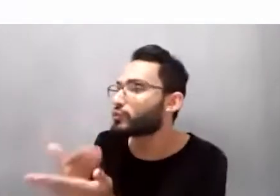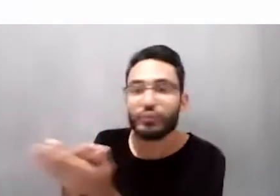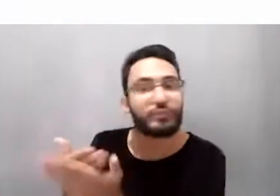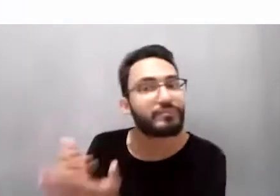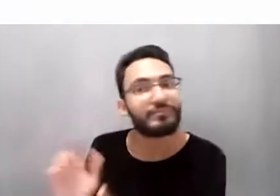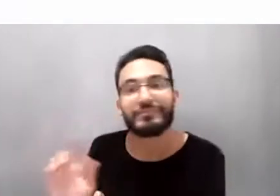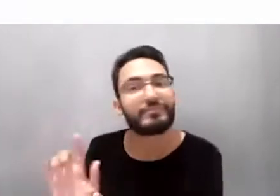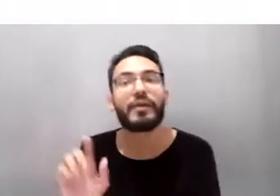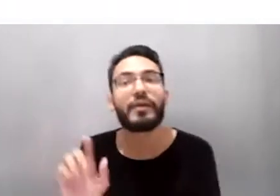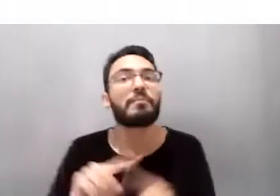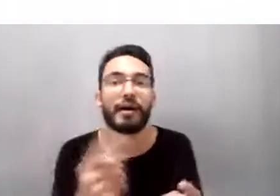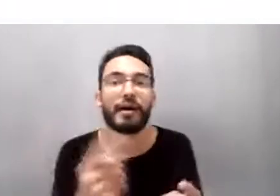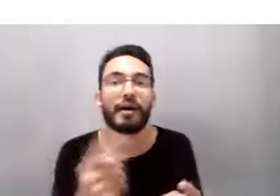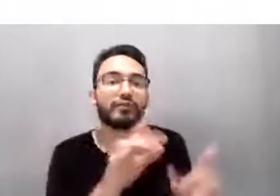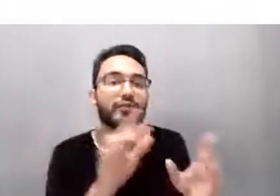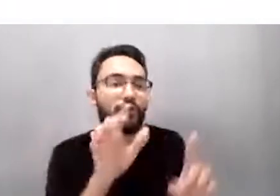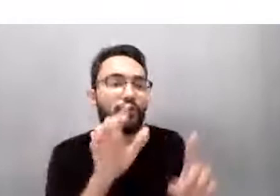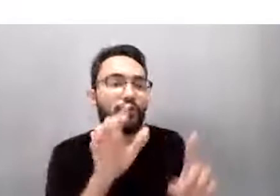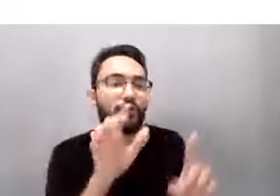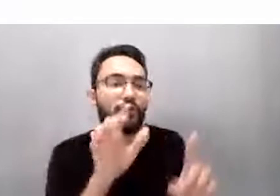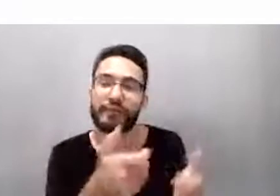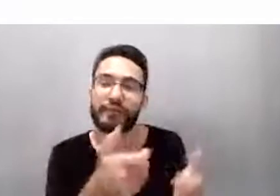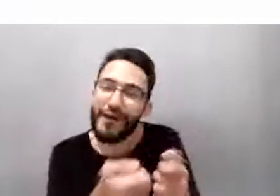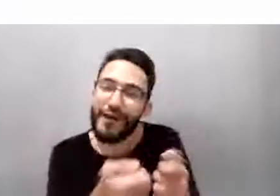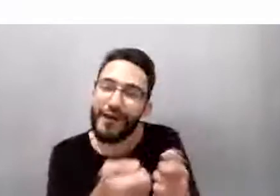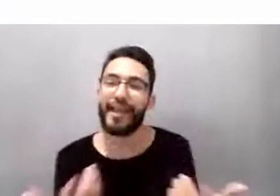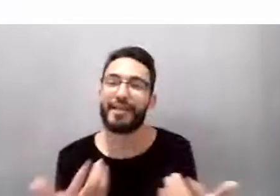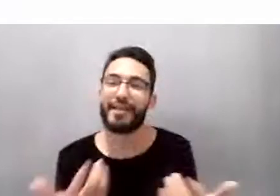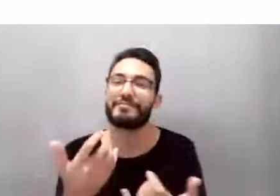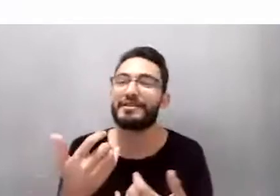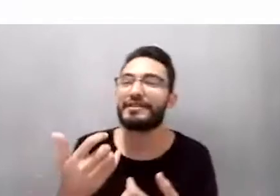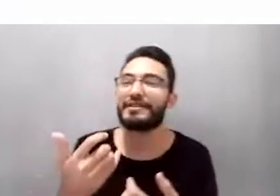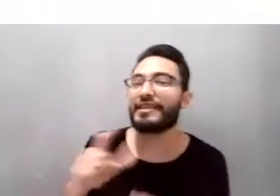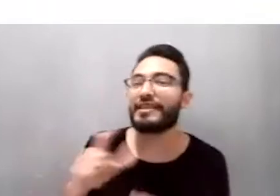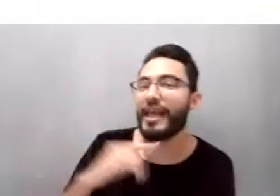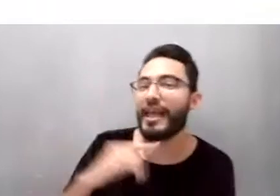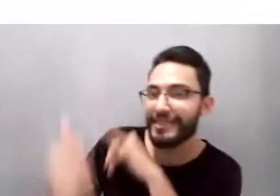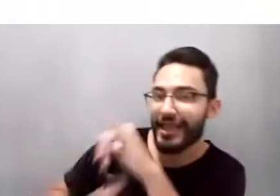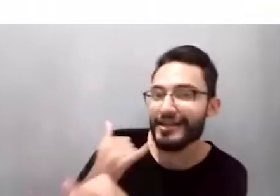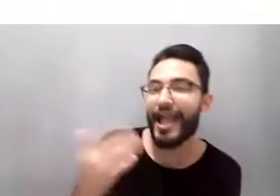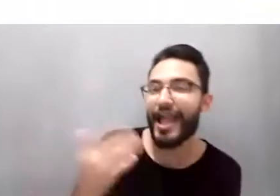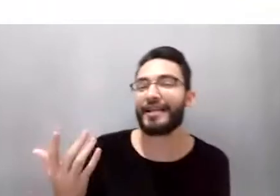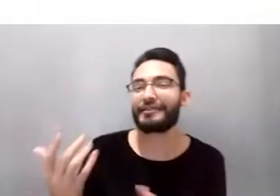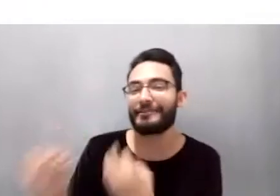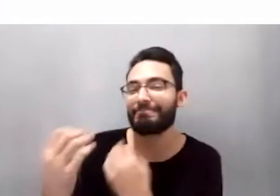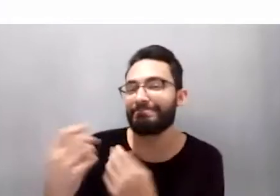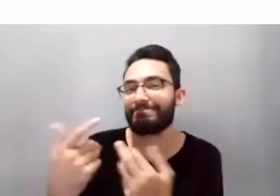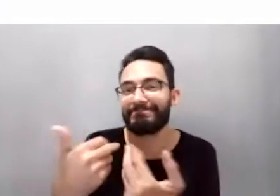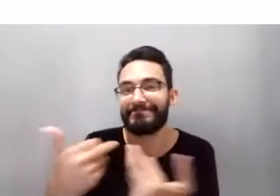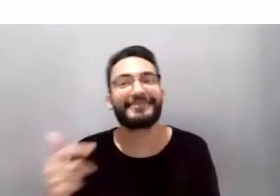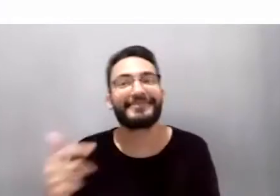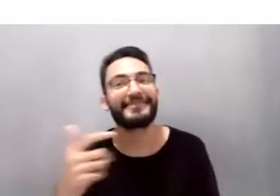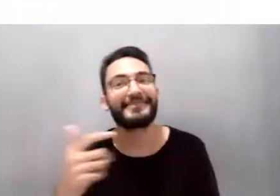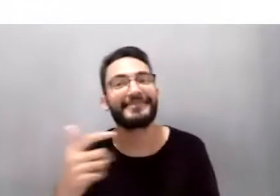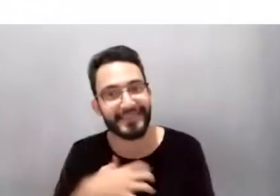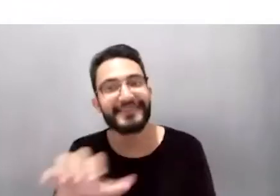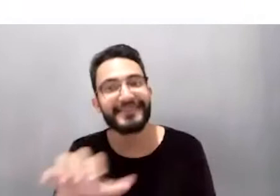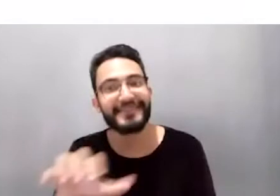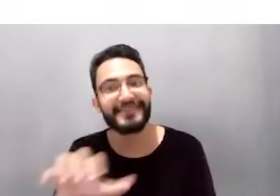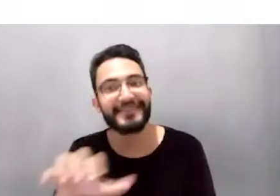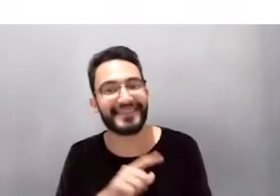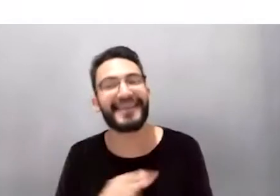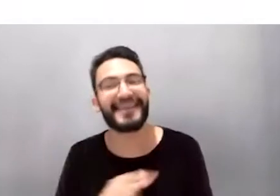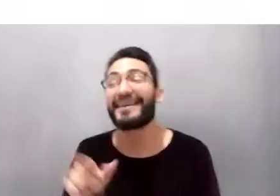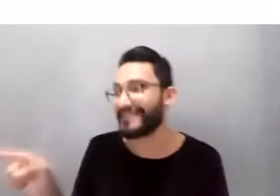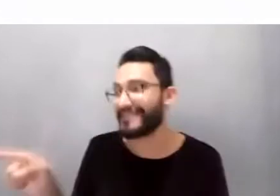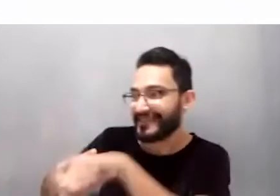que teve, com internet, videogame, né? Muito interessante. E você comentou da primeira vez que você teve contato com o idioma, eu lembrei do meu, né?